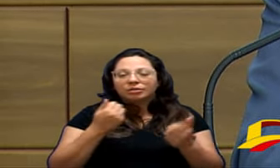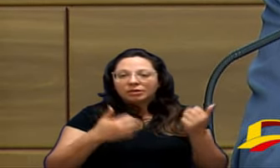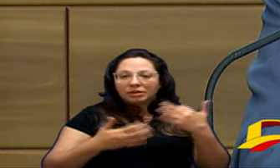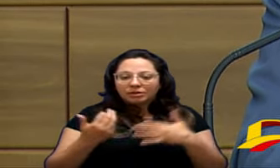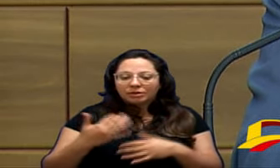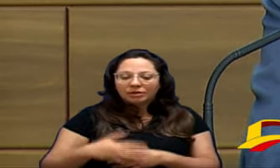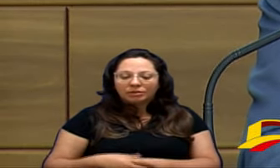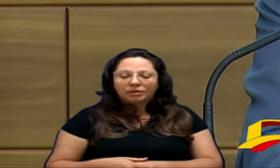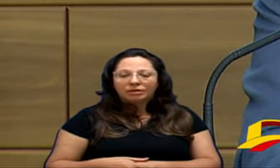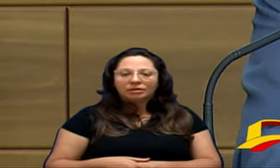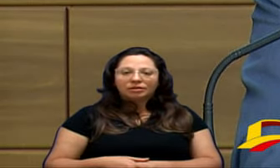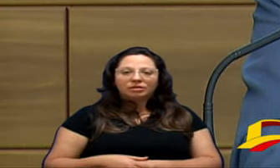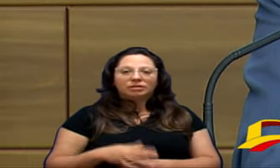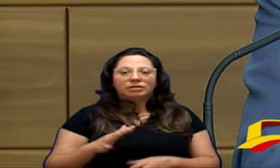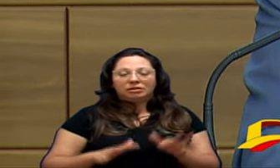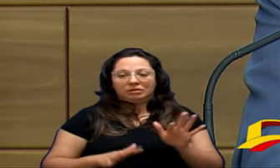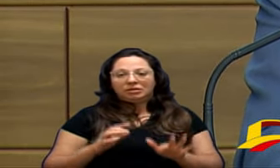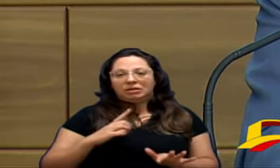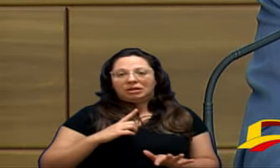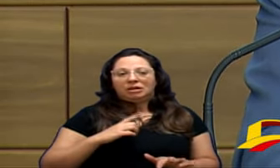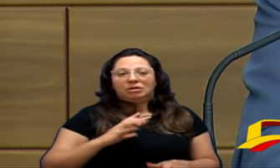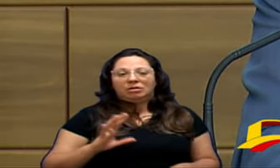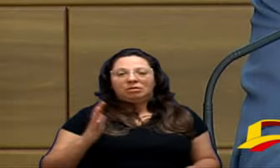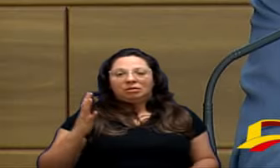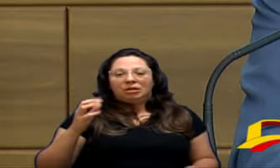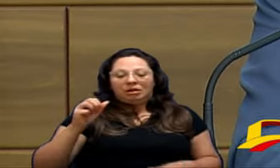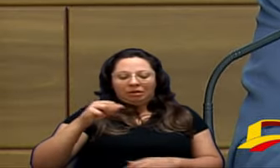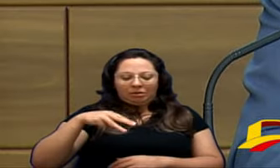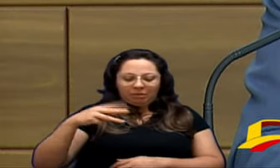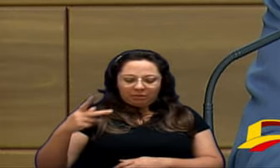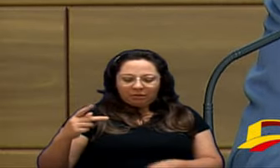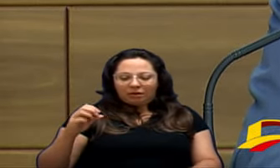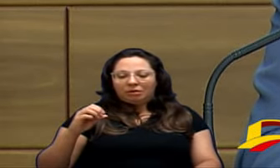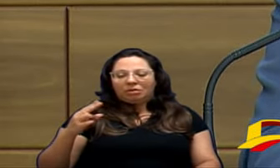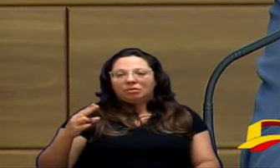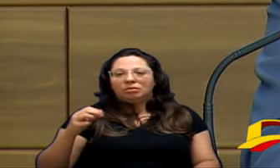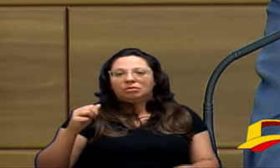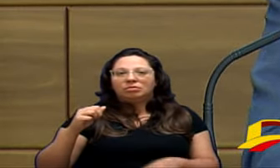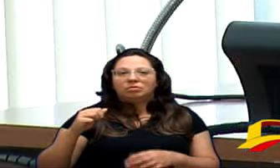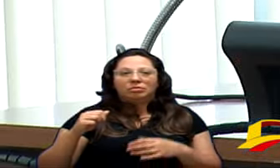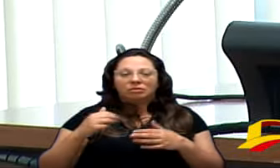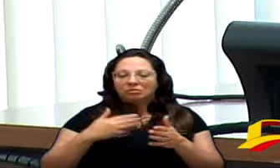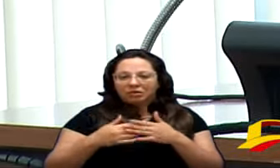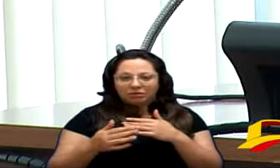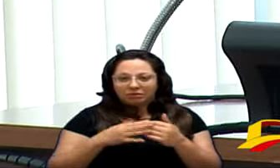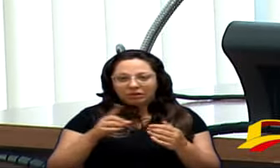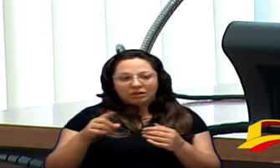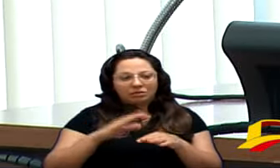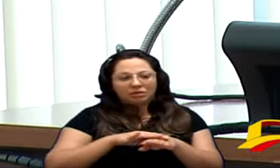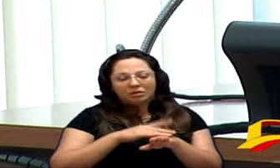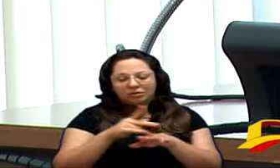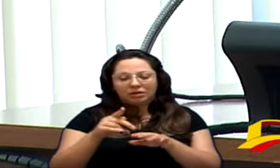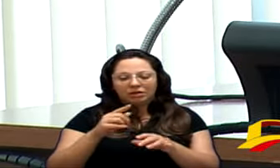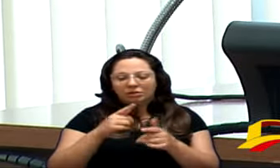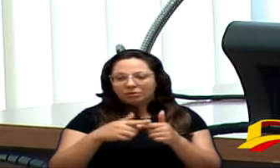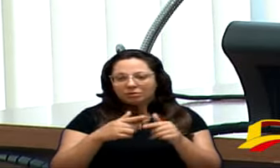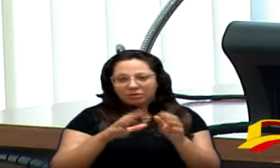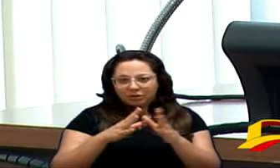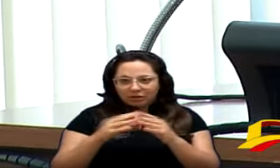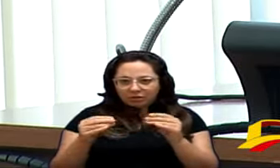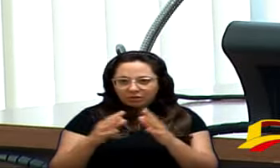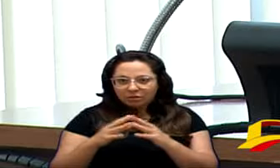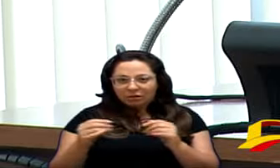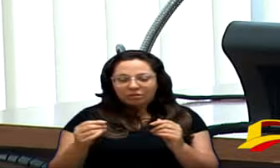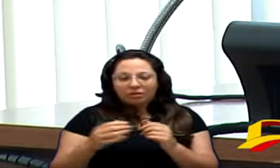diferente da polícia do Ministério Público aí vai ser a justiça é quem vai resolver o senhor é funcionário de carreira entendo isso e acho que eles